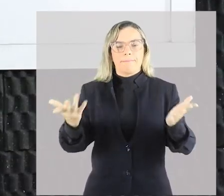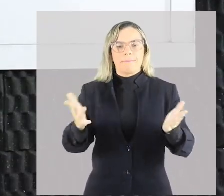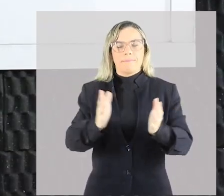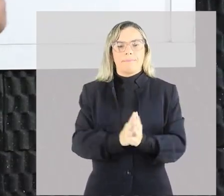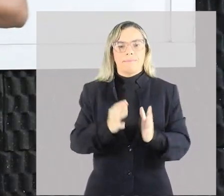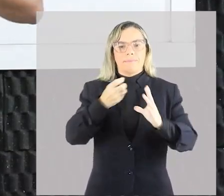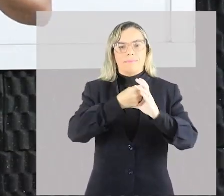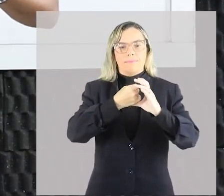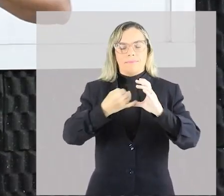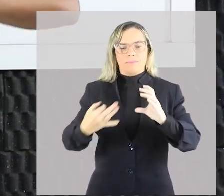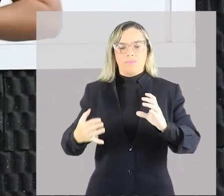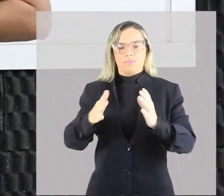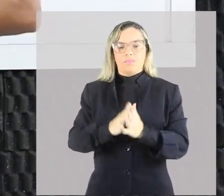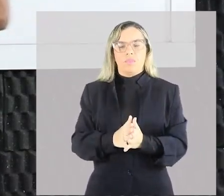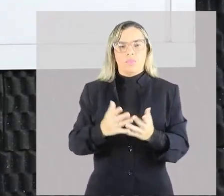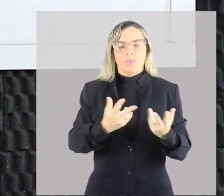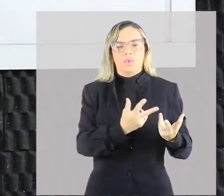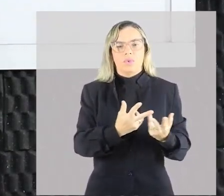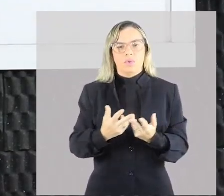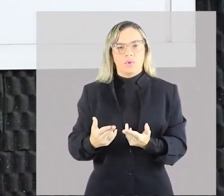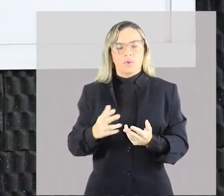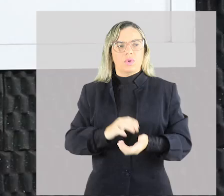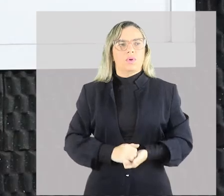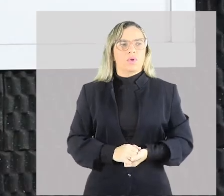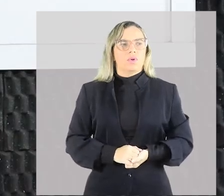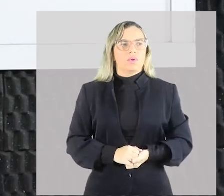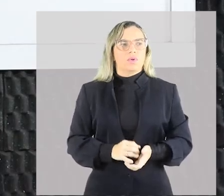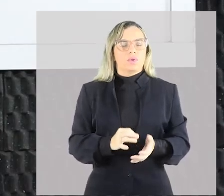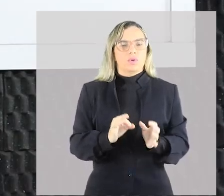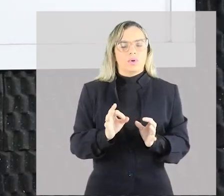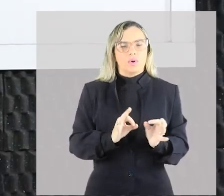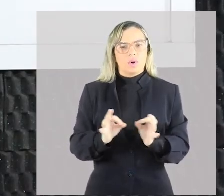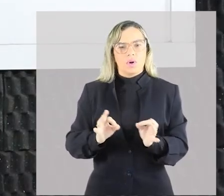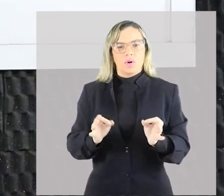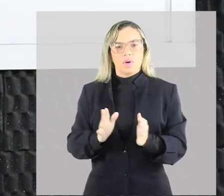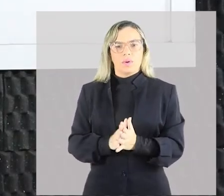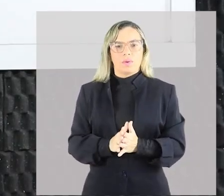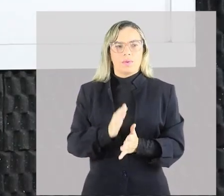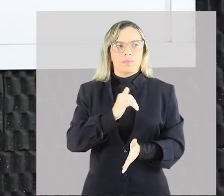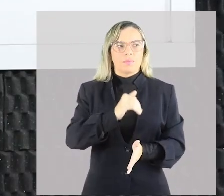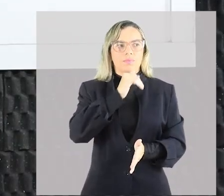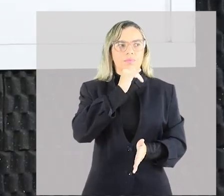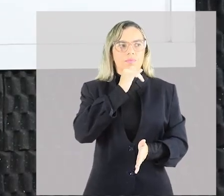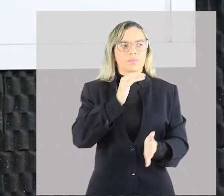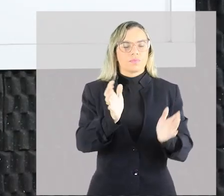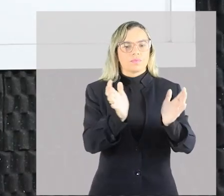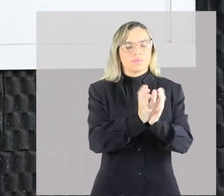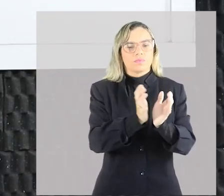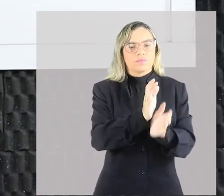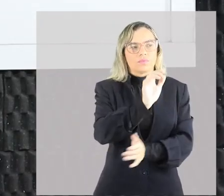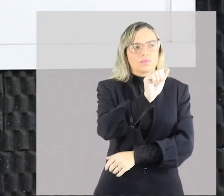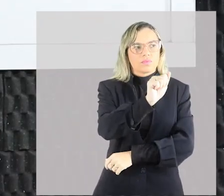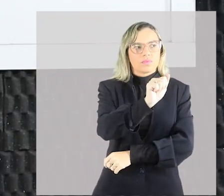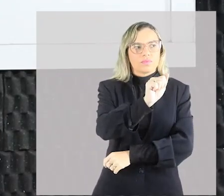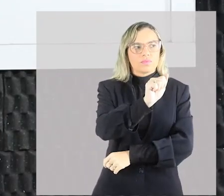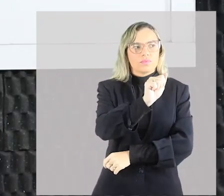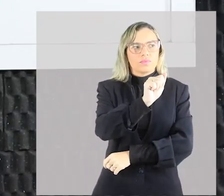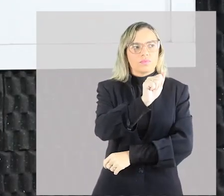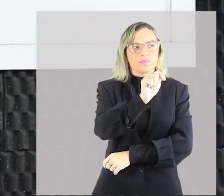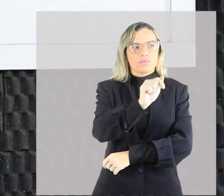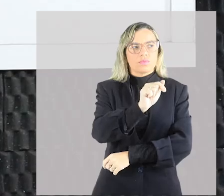uma característica comum. Por exemplo, vou montar aqui um conjunto A. Esse conjunto A vai ser formado